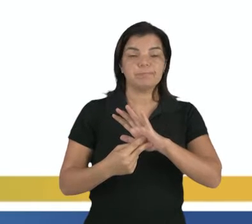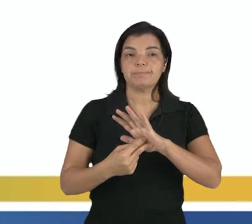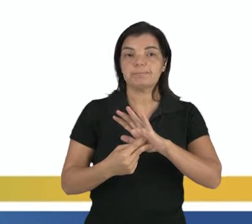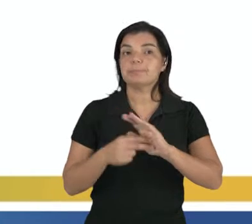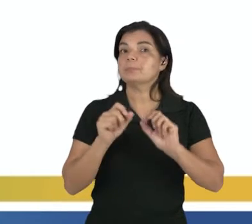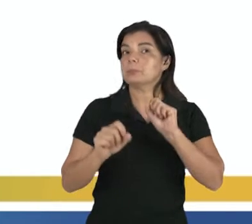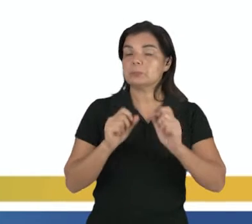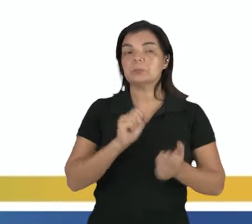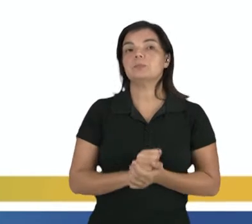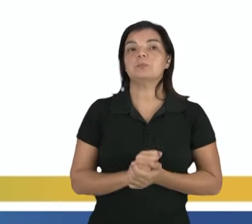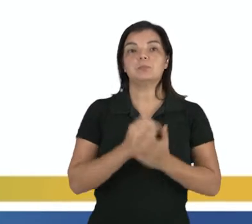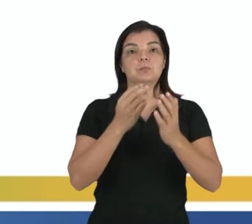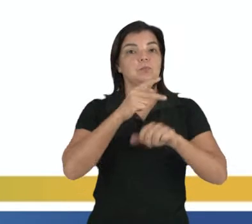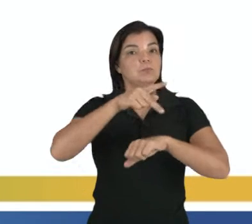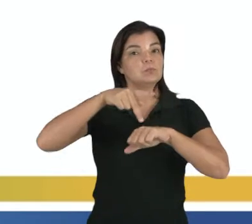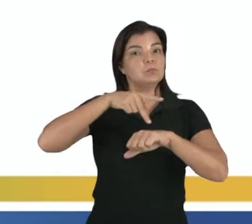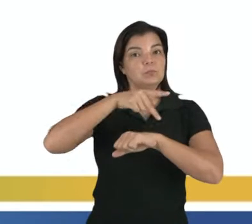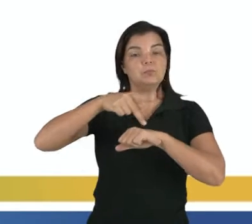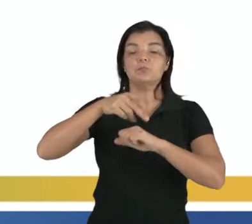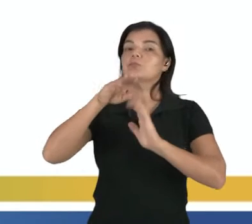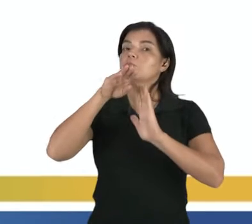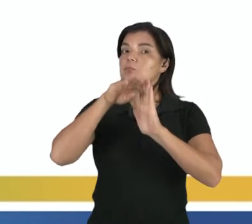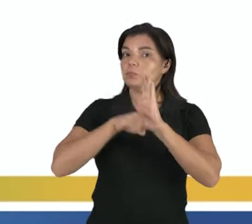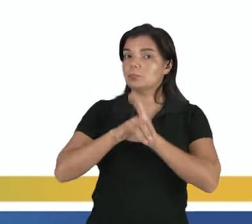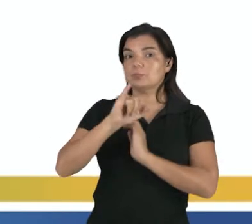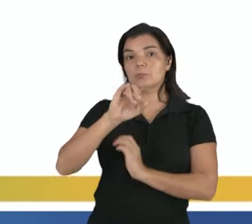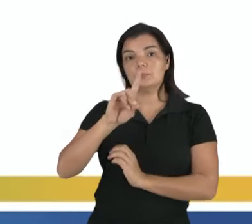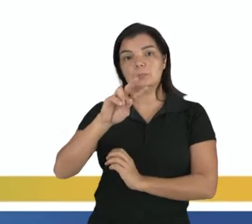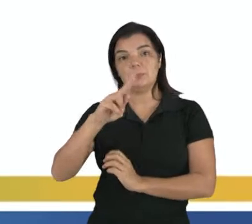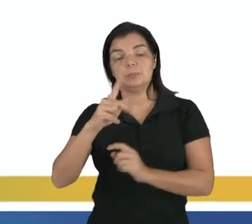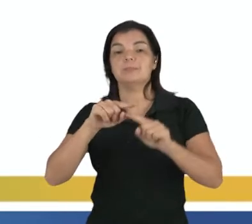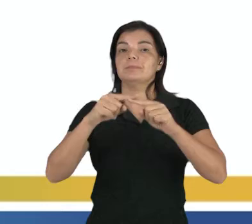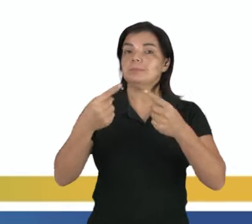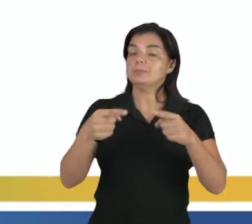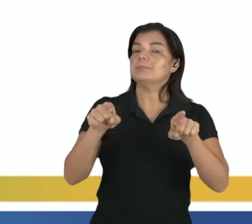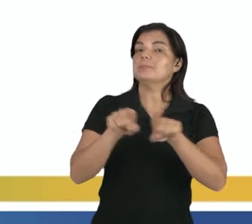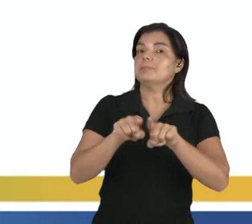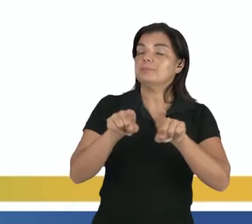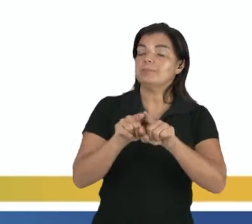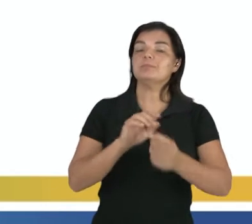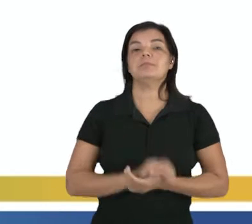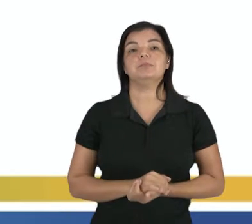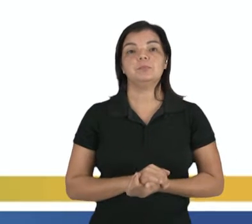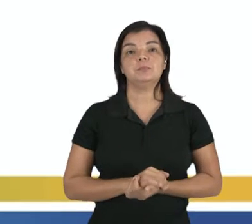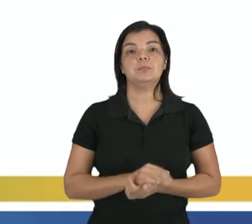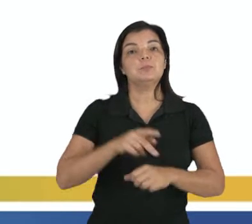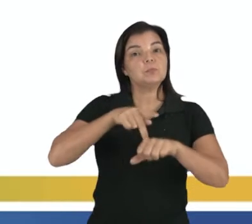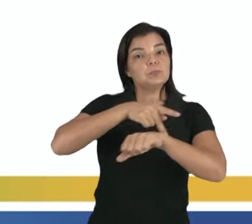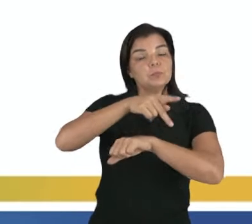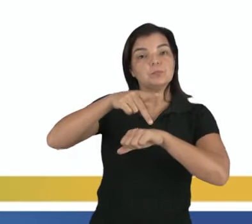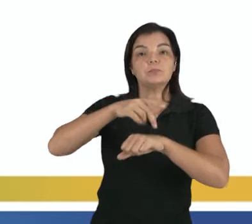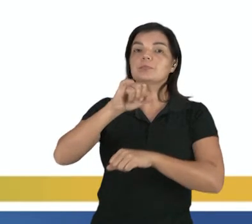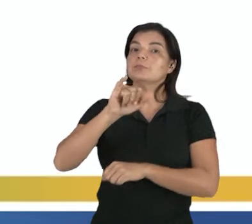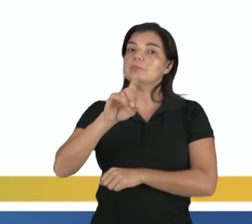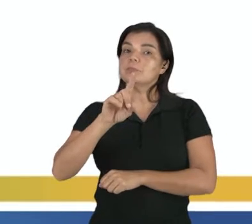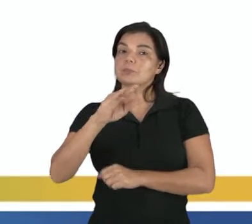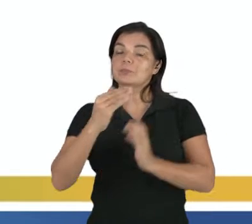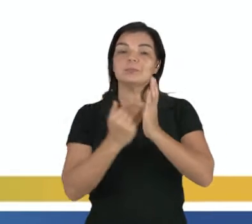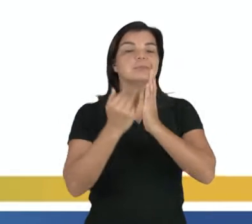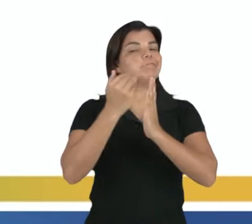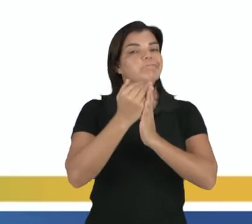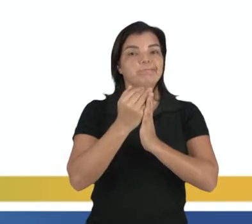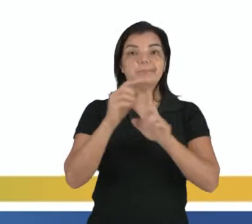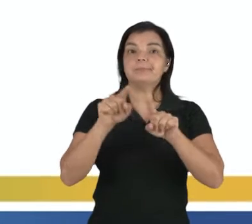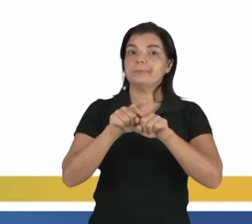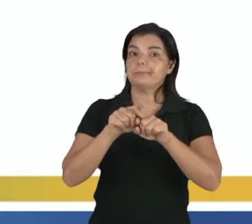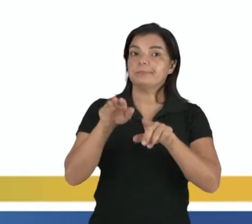estamos entre os países com menores IDHs, porém nós não estamos entre os países com IDH mais alto,